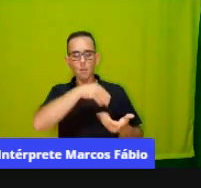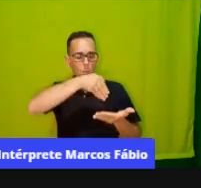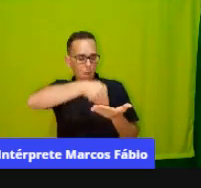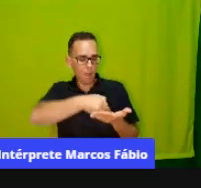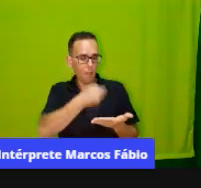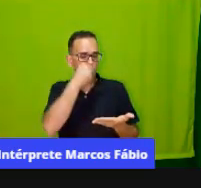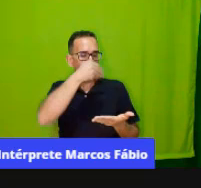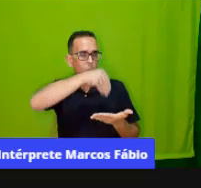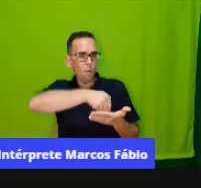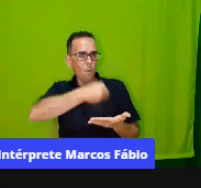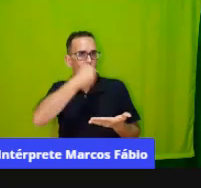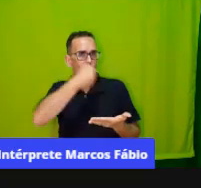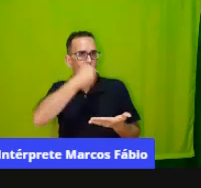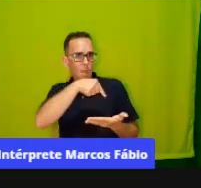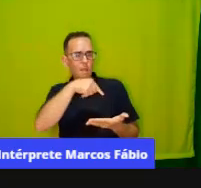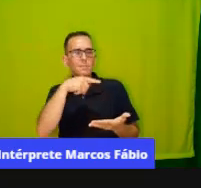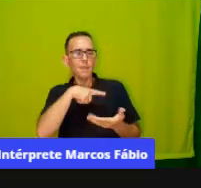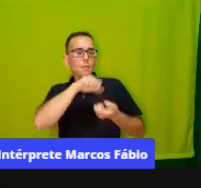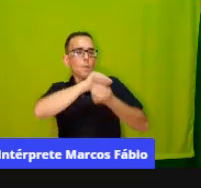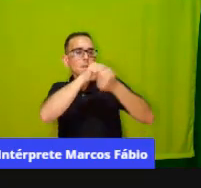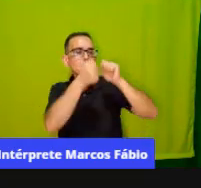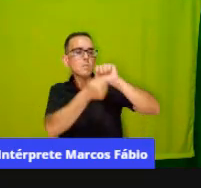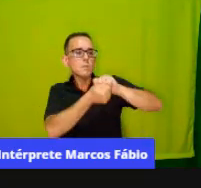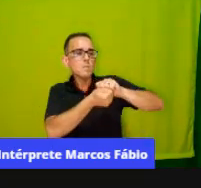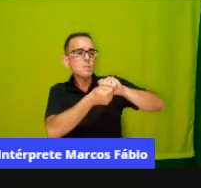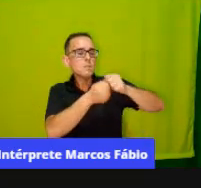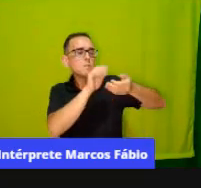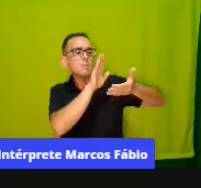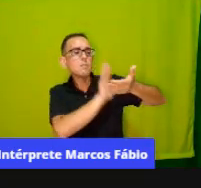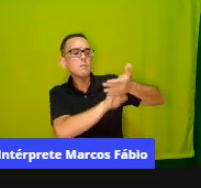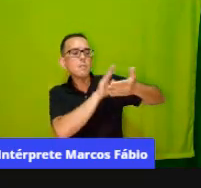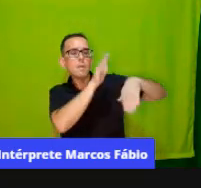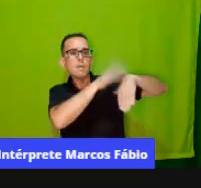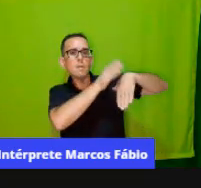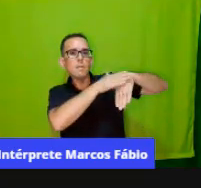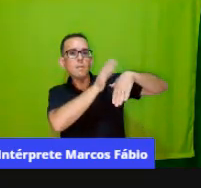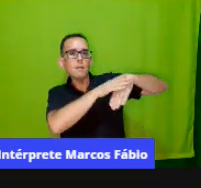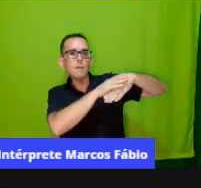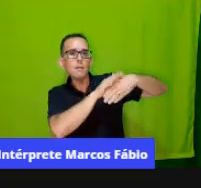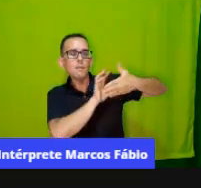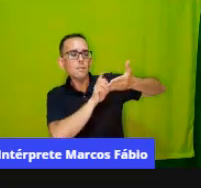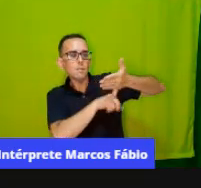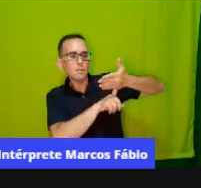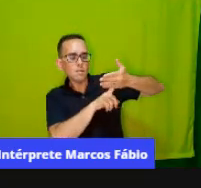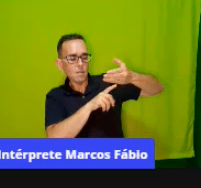Então, nessa colher, a gente tem uma adaptação na mão da pessoa com deficiência. Muitas